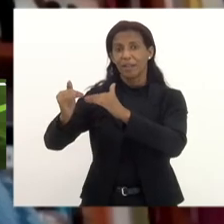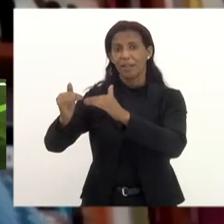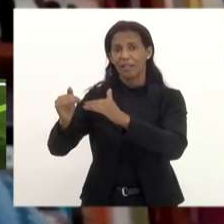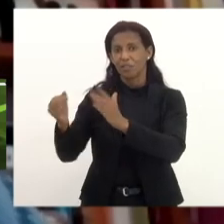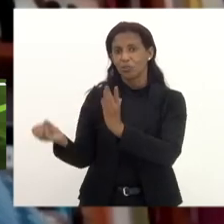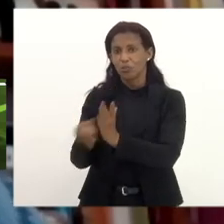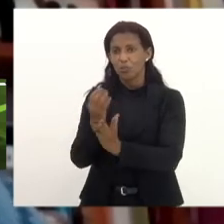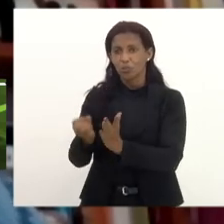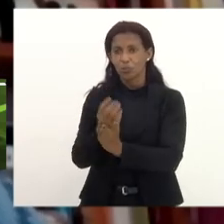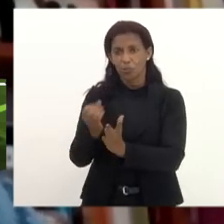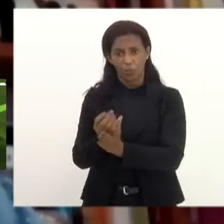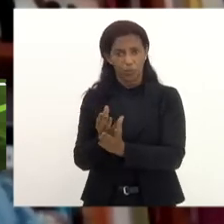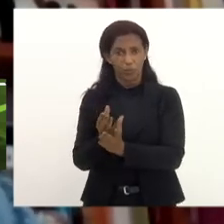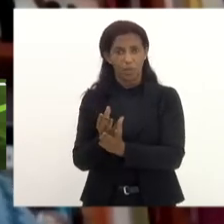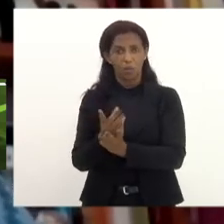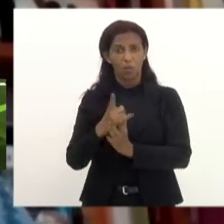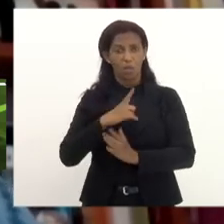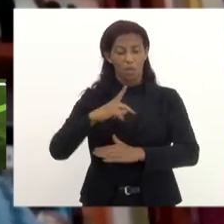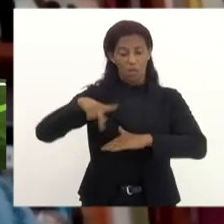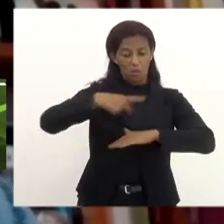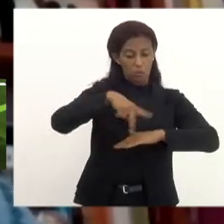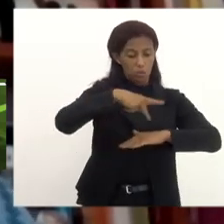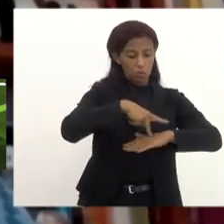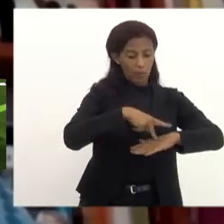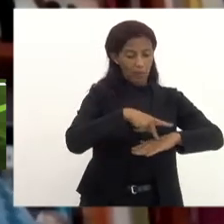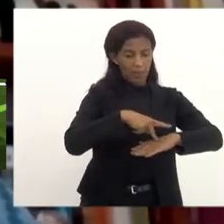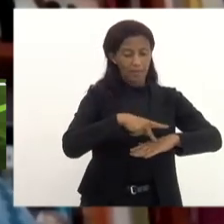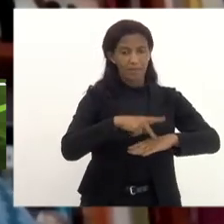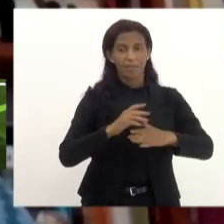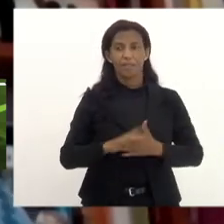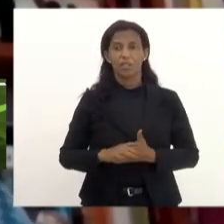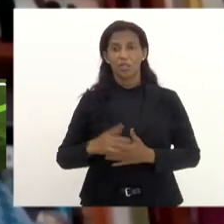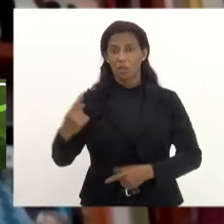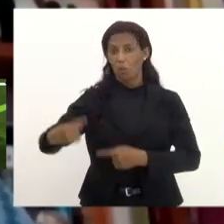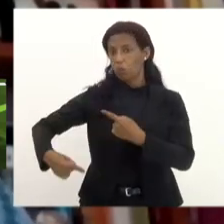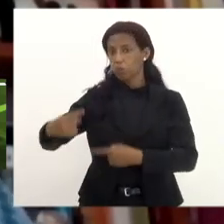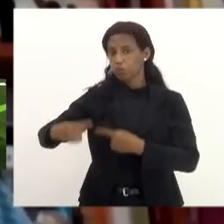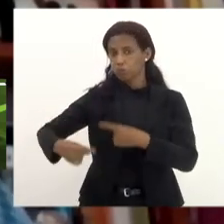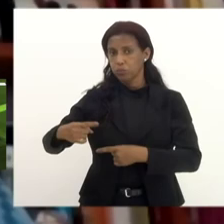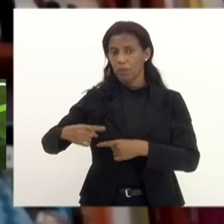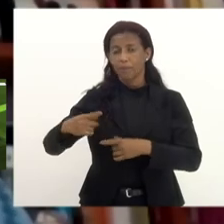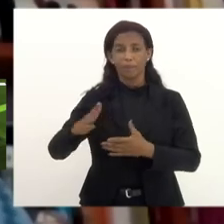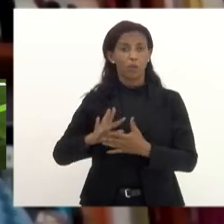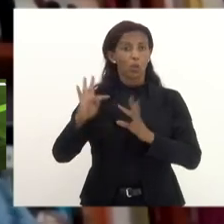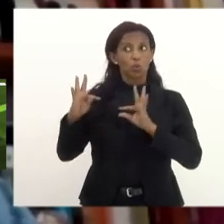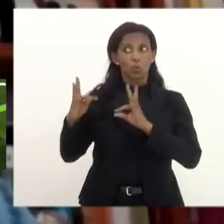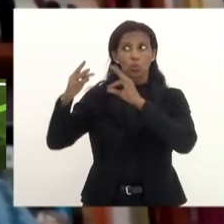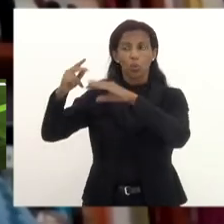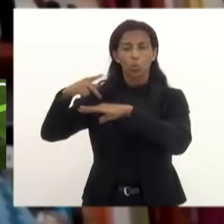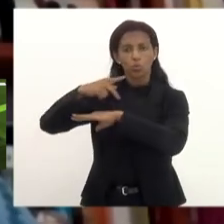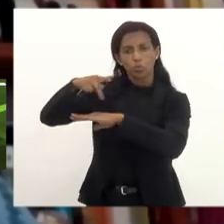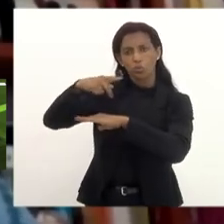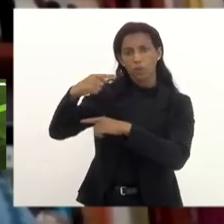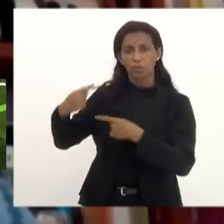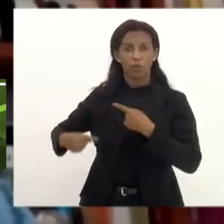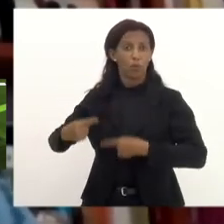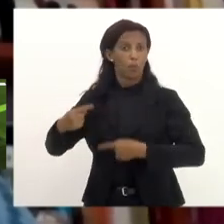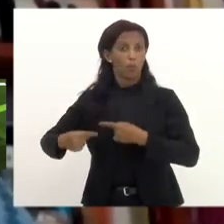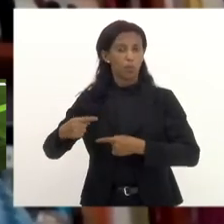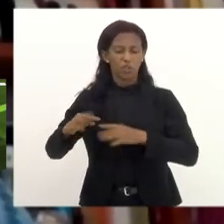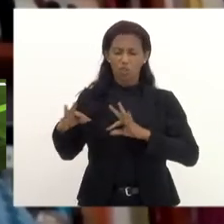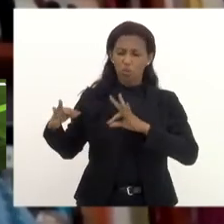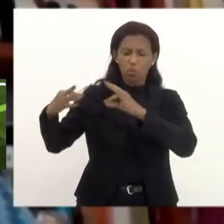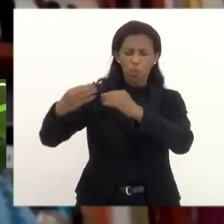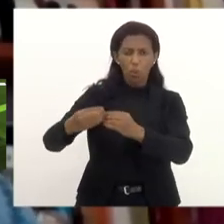custo. Quer dizer, os países que se tornaram competitivos internacionalmente, todos eles tiveram política industrial,